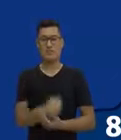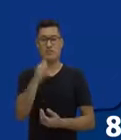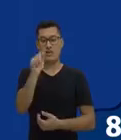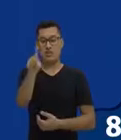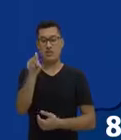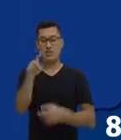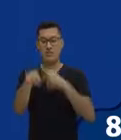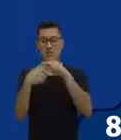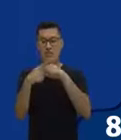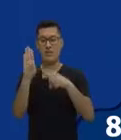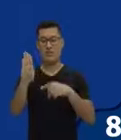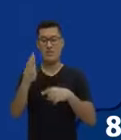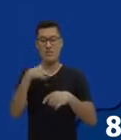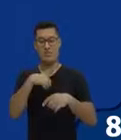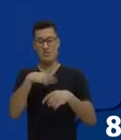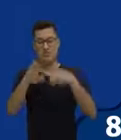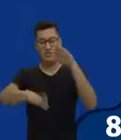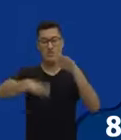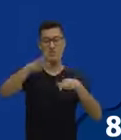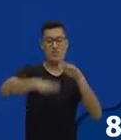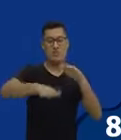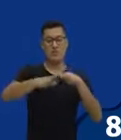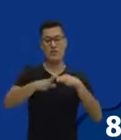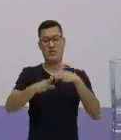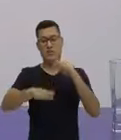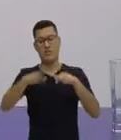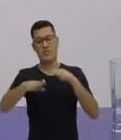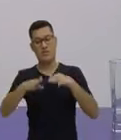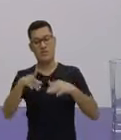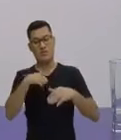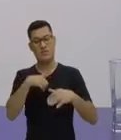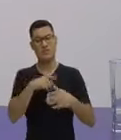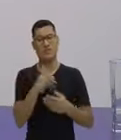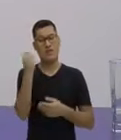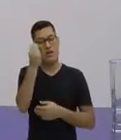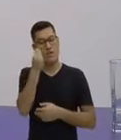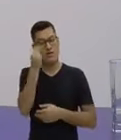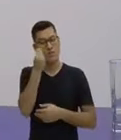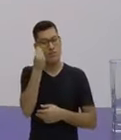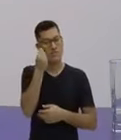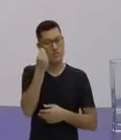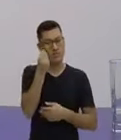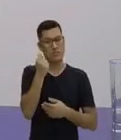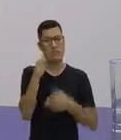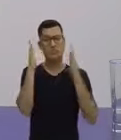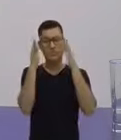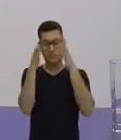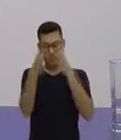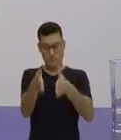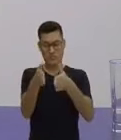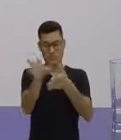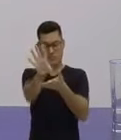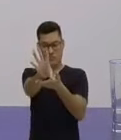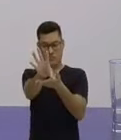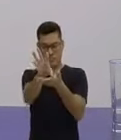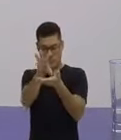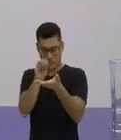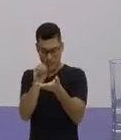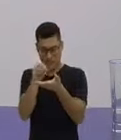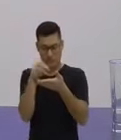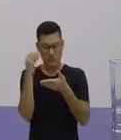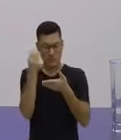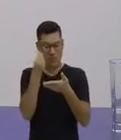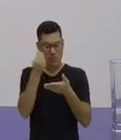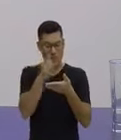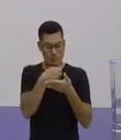parte variável e uma parte fixa. Então agora você vai analisar justamente isso, você vai pegar uma questão e vai observar, mas o